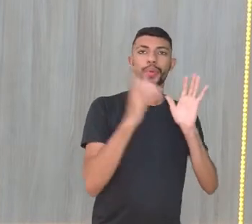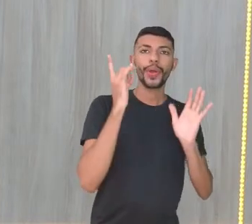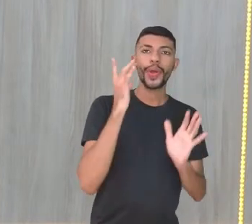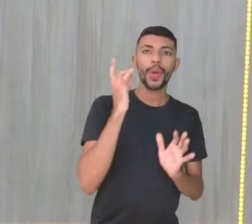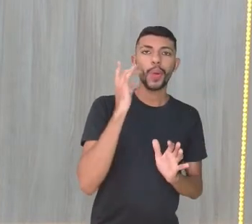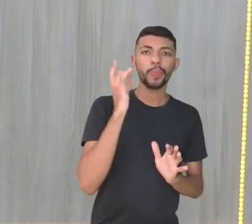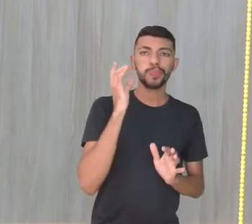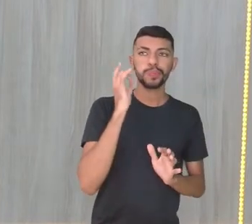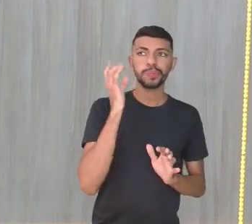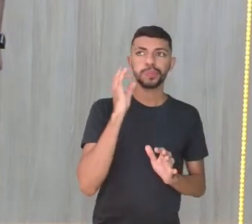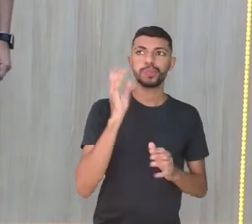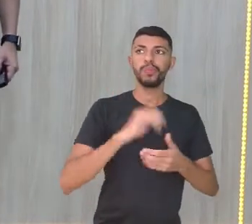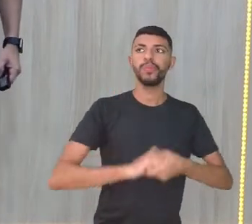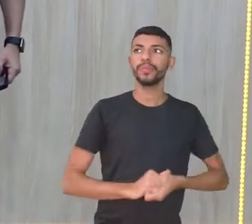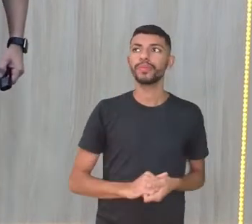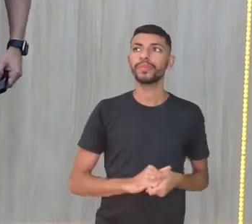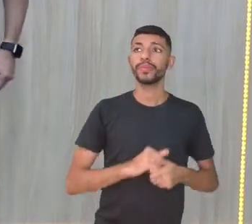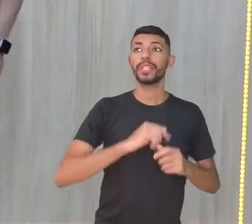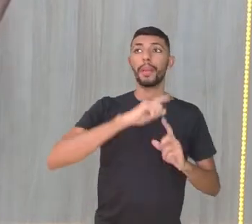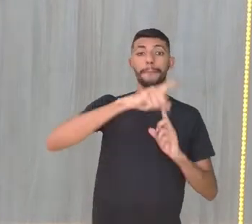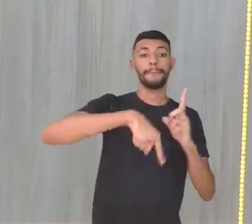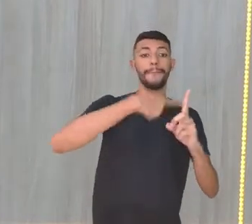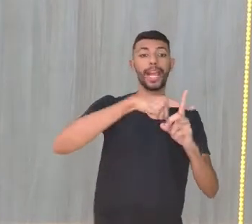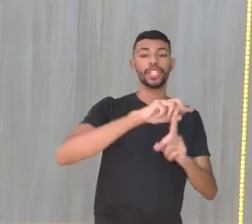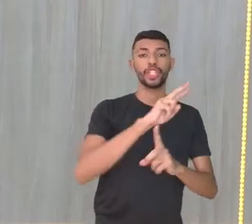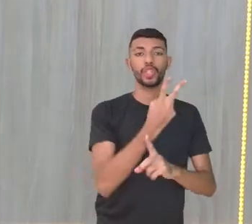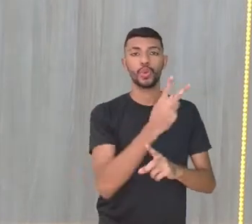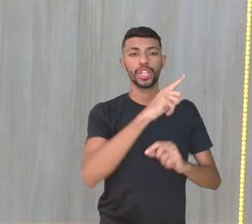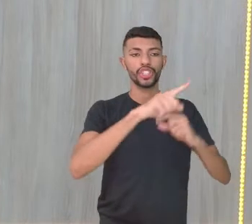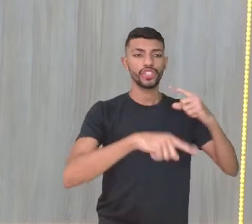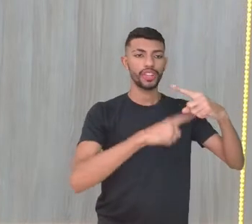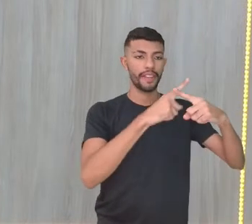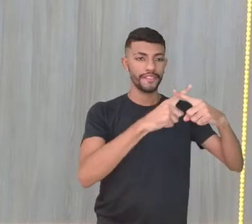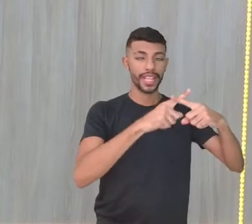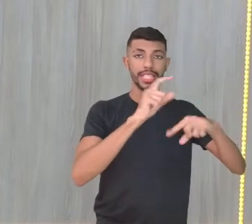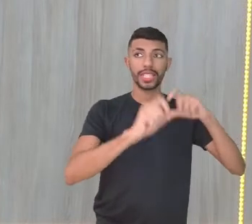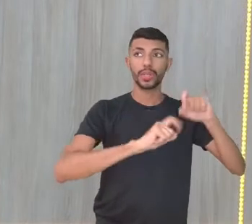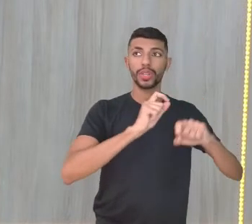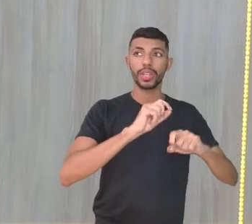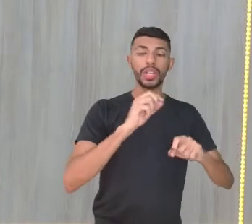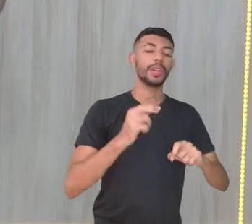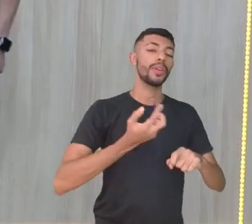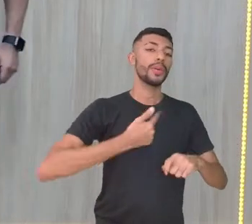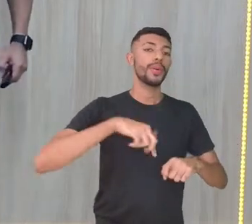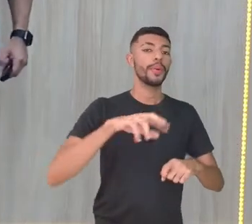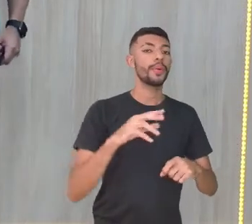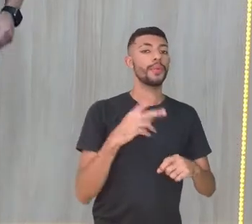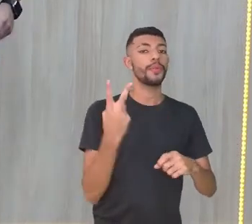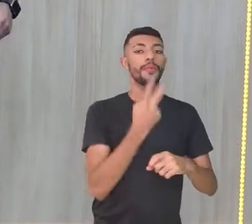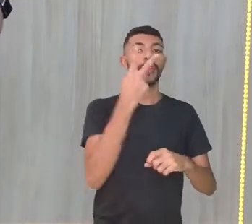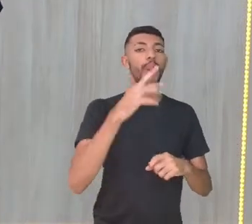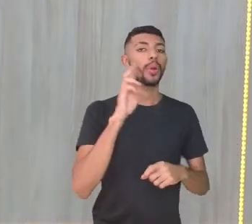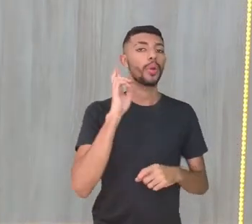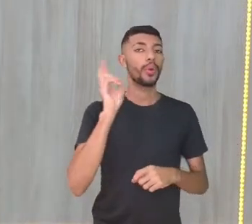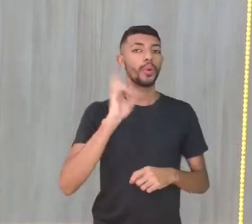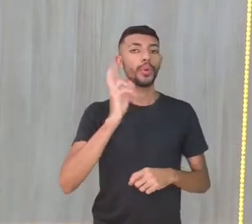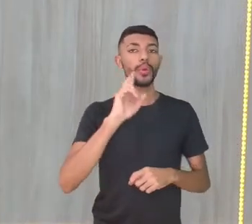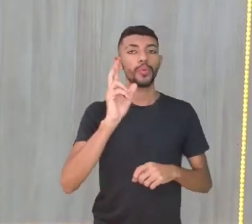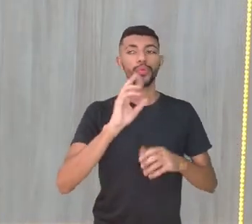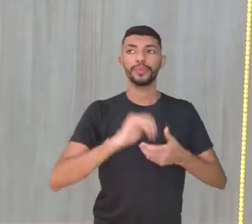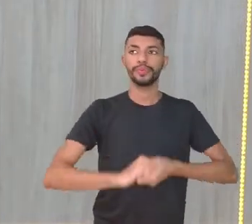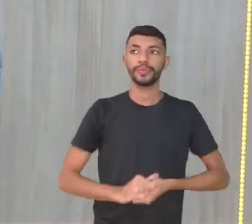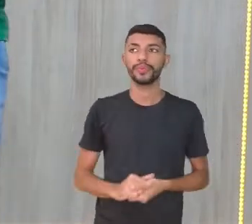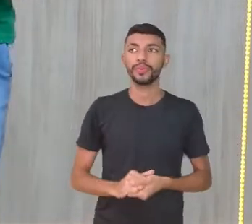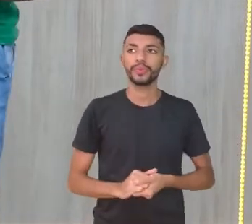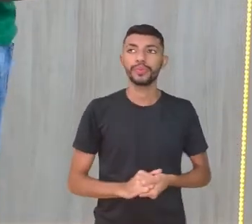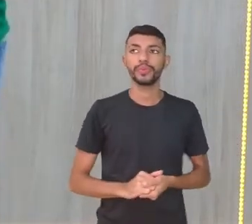achou aí do pacote de chiclete, mais 2 vezes o que ele achou aí referente à latinha de